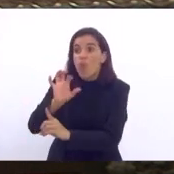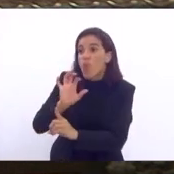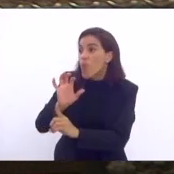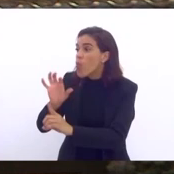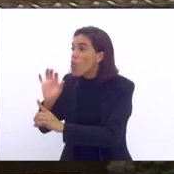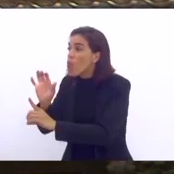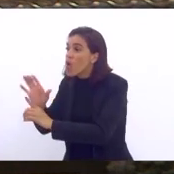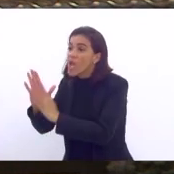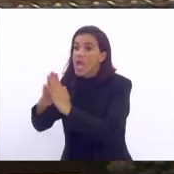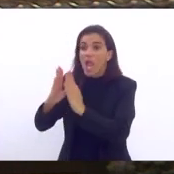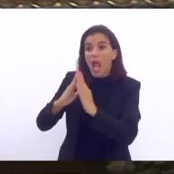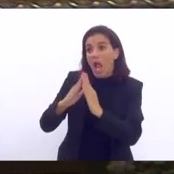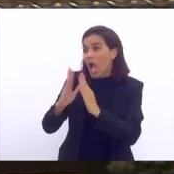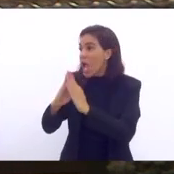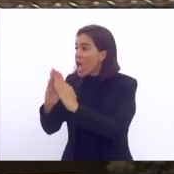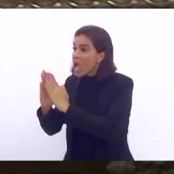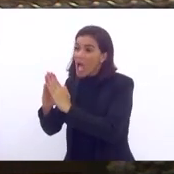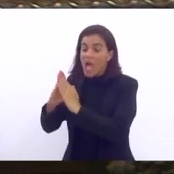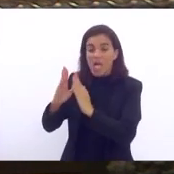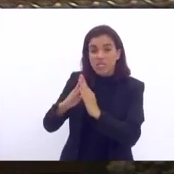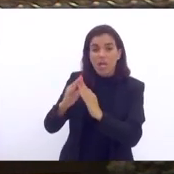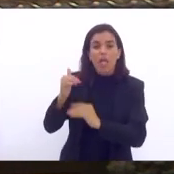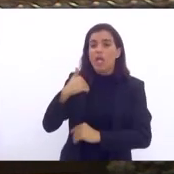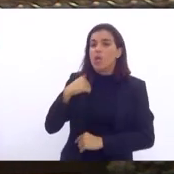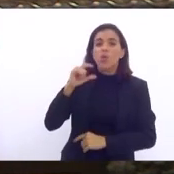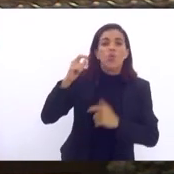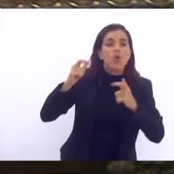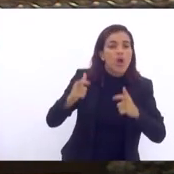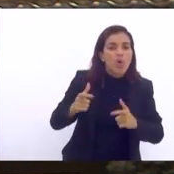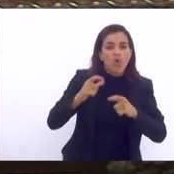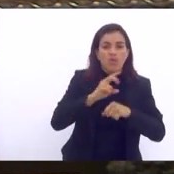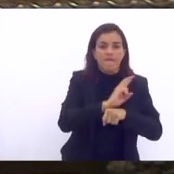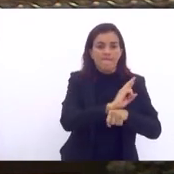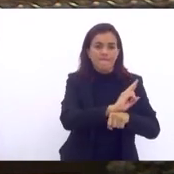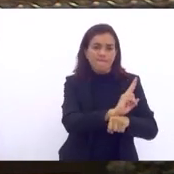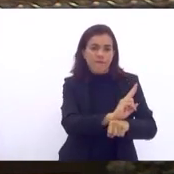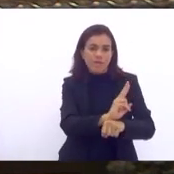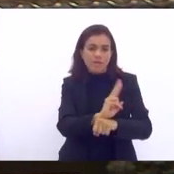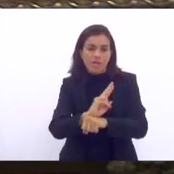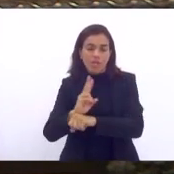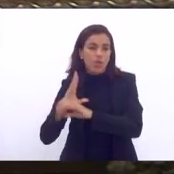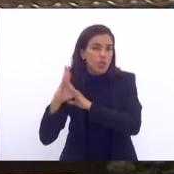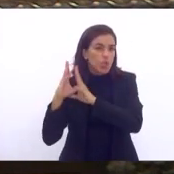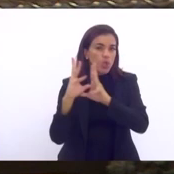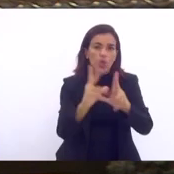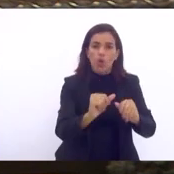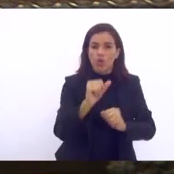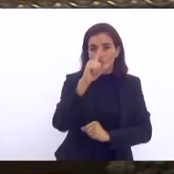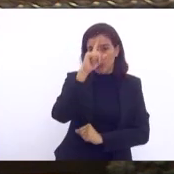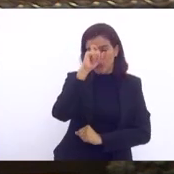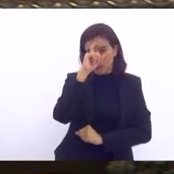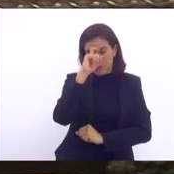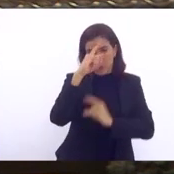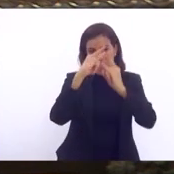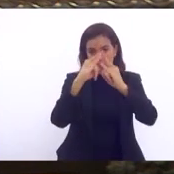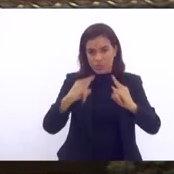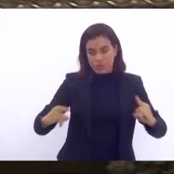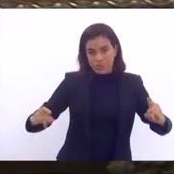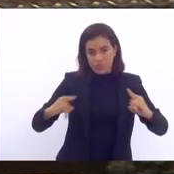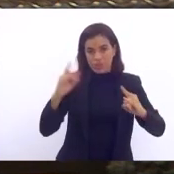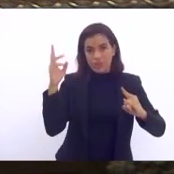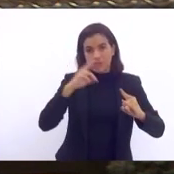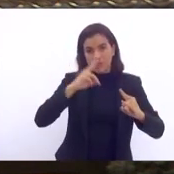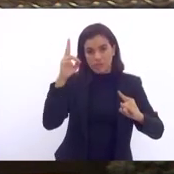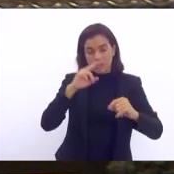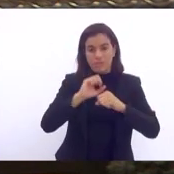ficar em casa, eu estava fiscalizando todos os hospitais de campanha do estado do Rio de Janeiro e usei muito essa